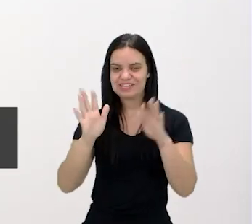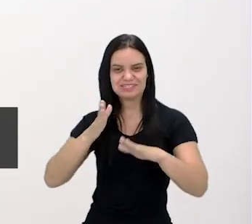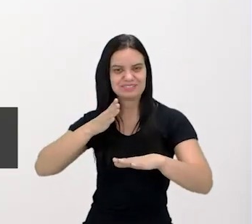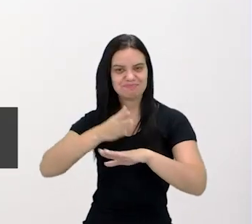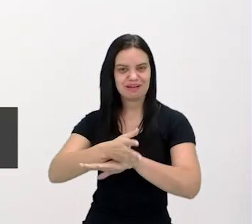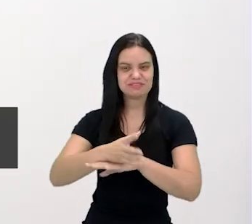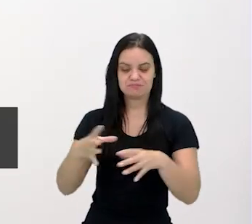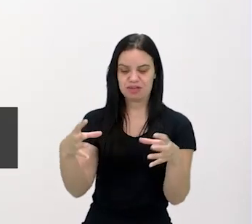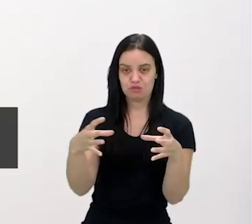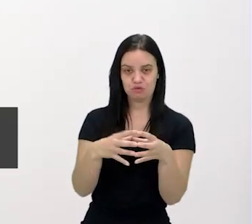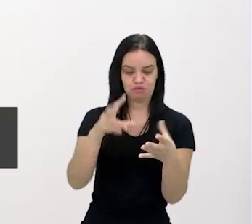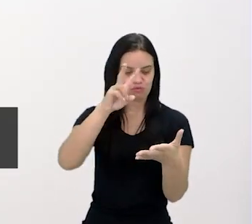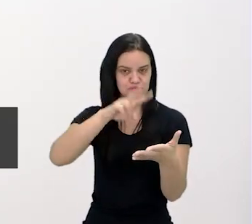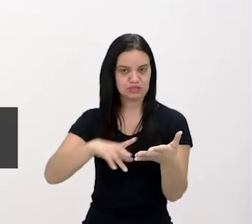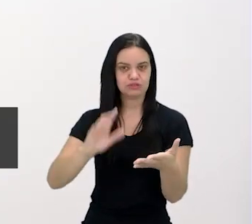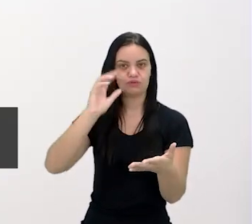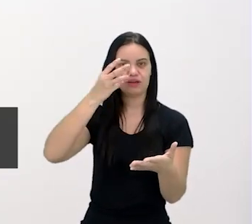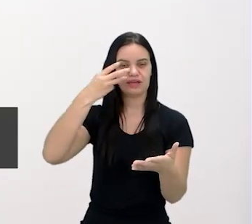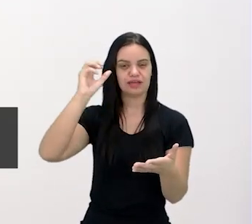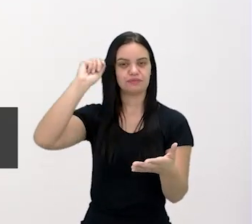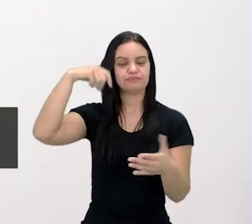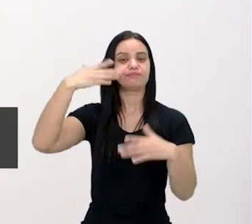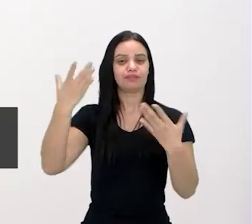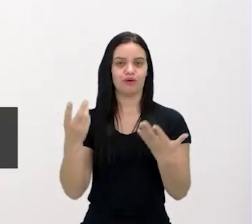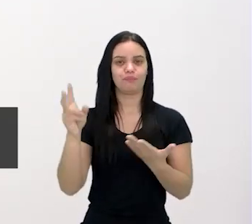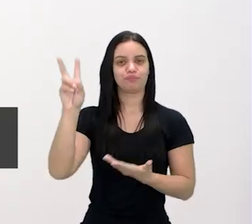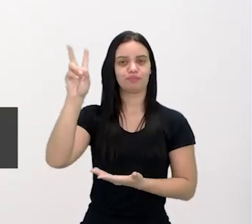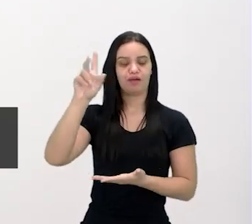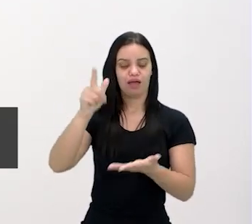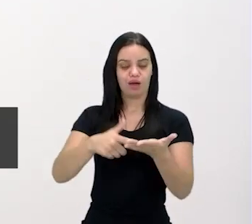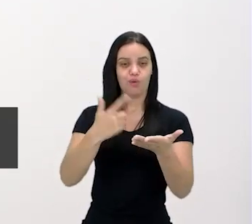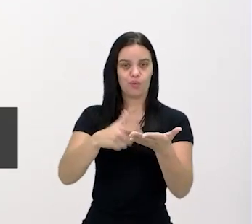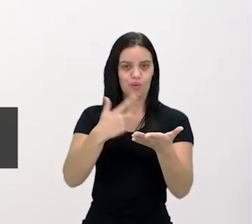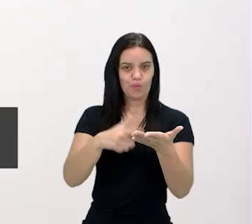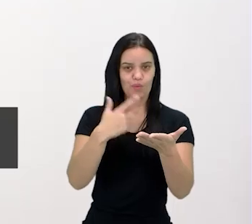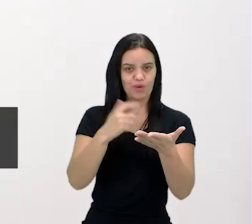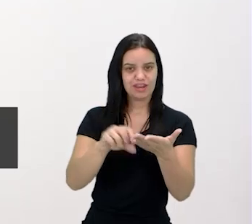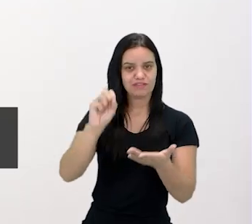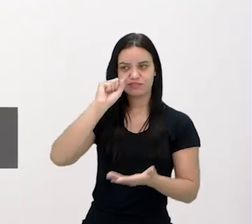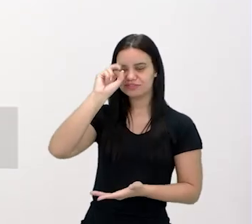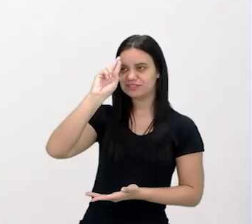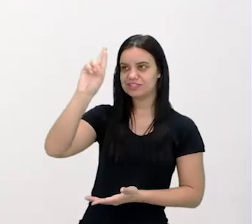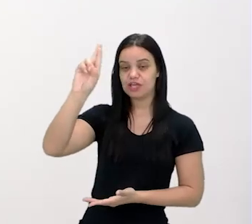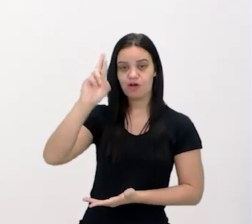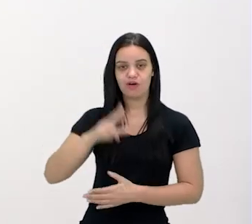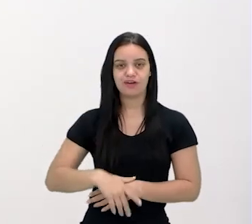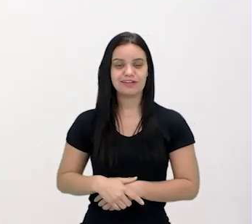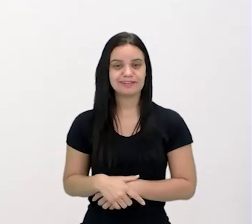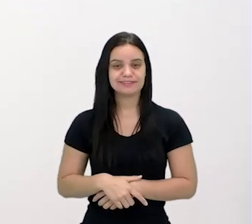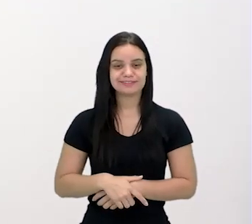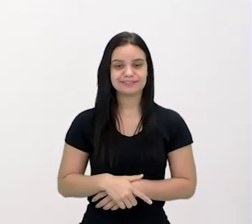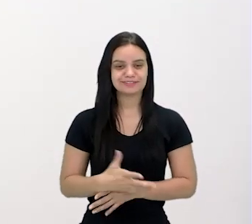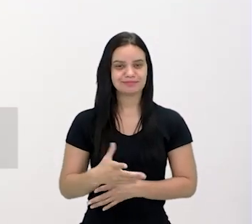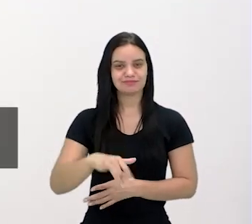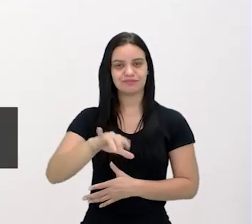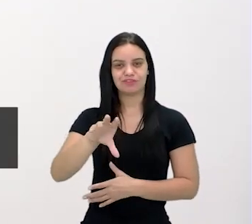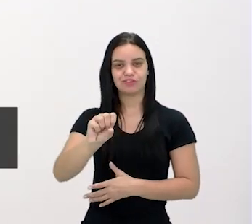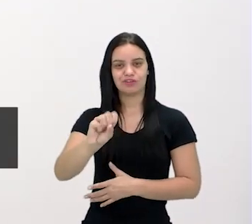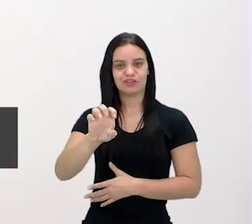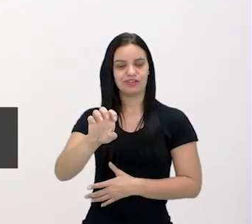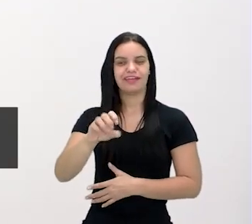Gato Preto e a obra aí, Senhora do Zé, né? O Zé para os mais íntimos aí, né? O Zé de